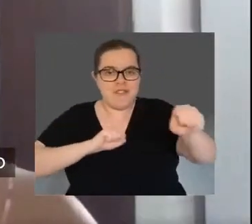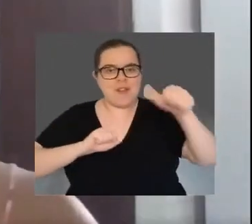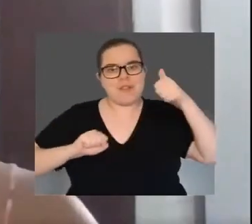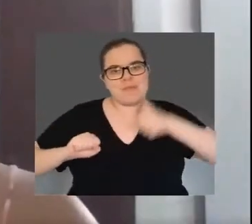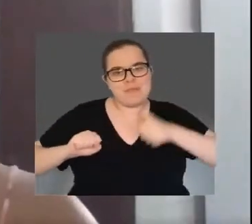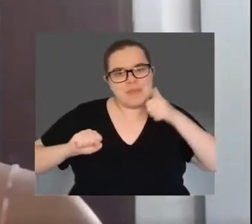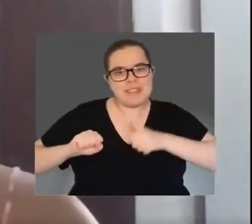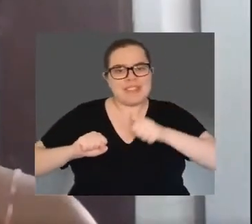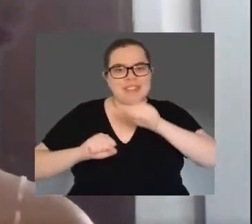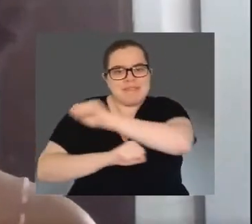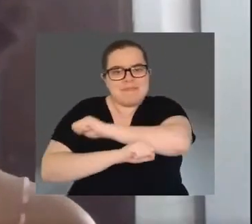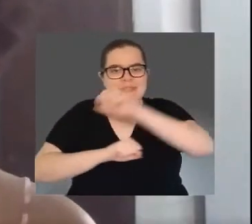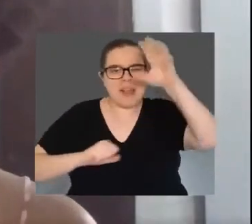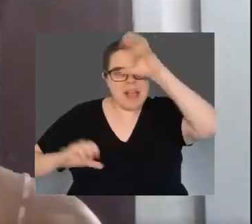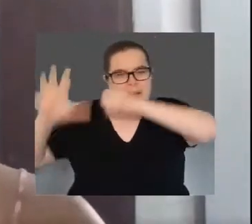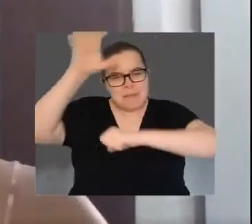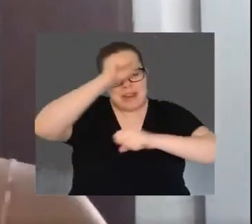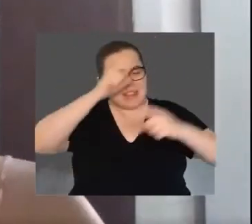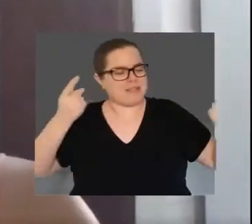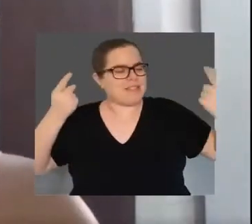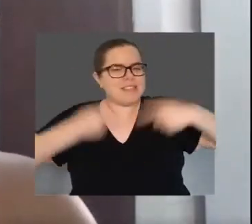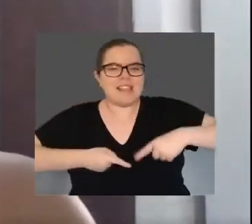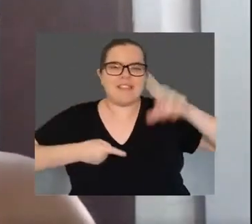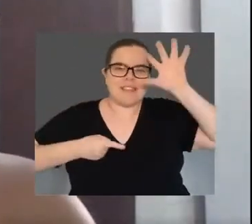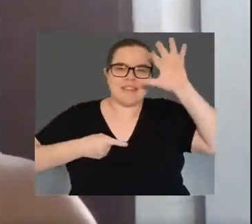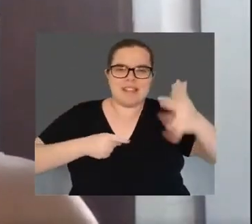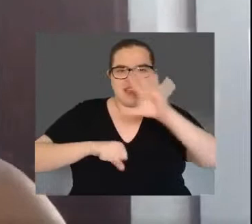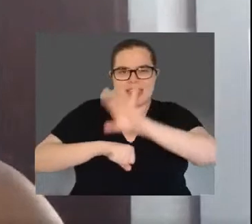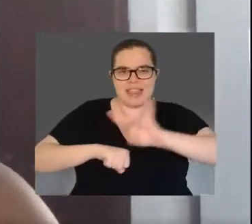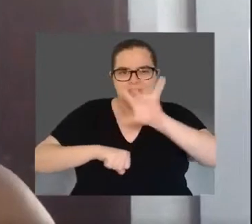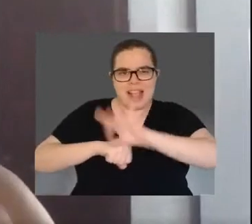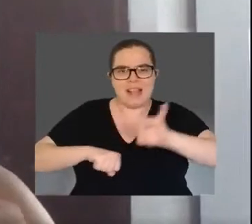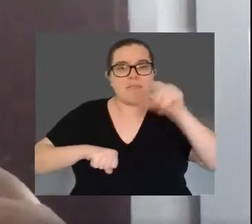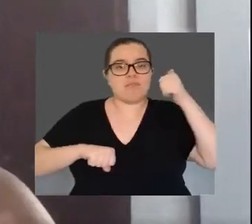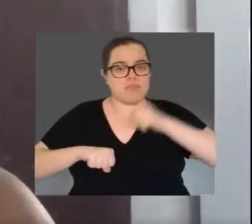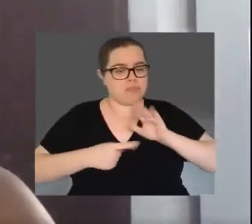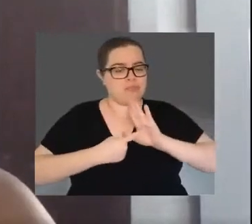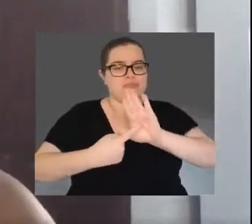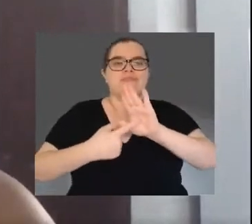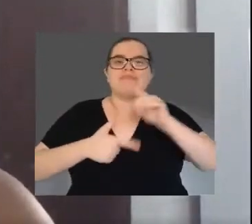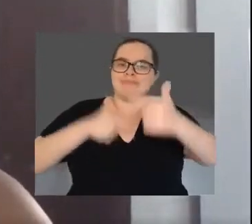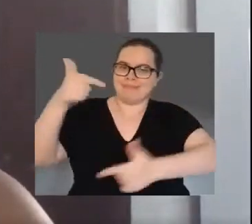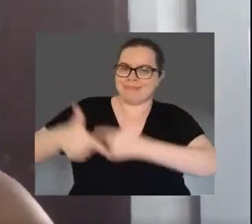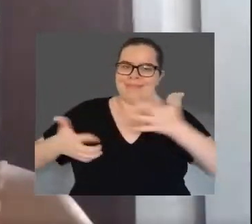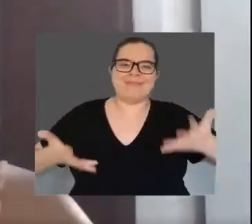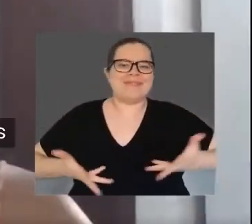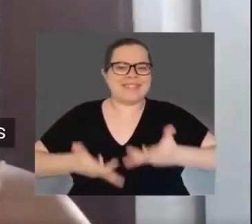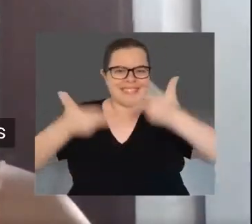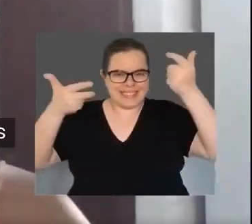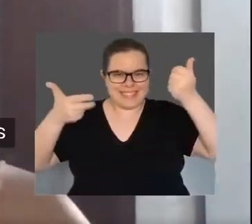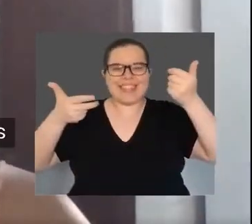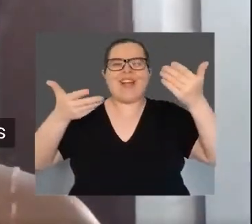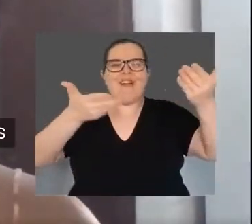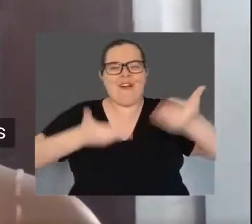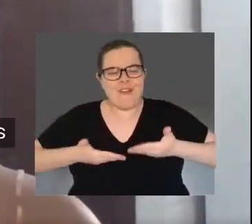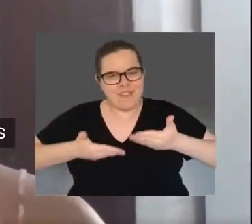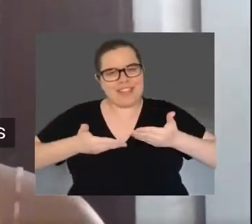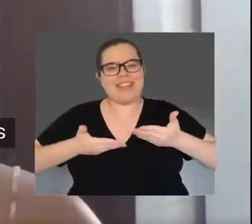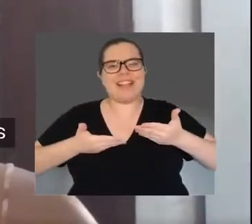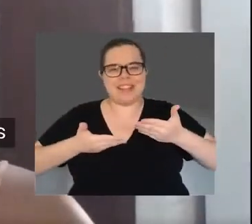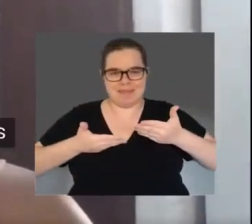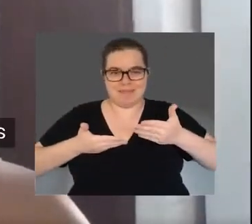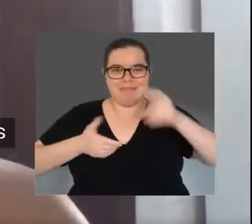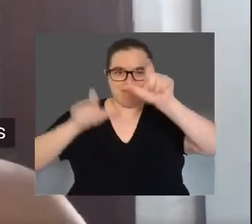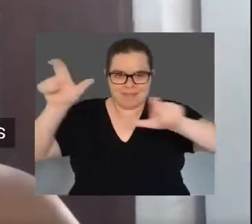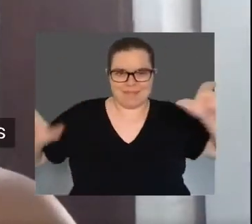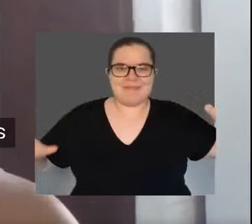alunas participam de um desafio de criar e desenvolver uma solução técnica. E elas mostraram um empenho incrível. Nós convidamos algumas